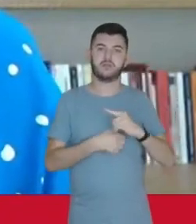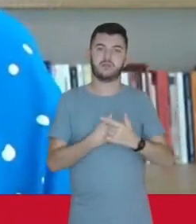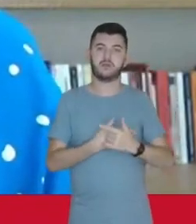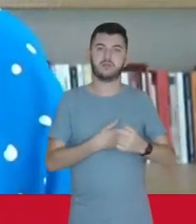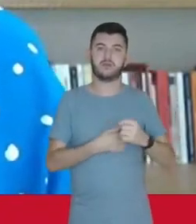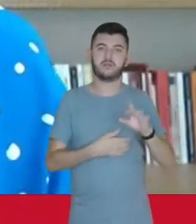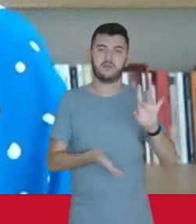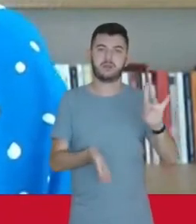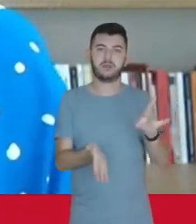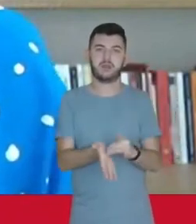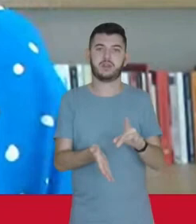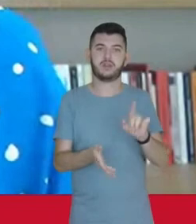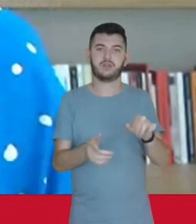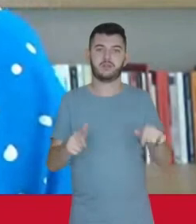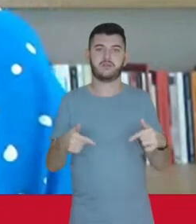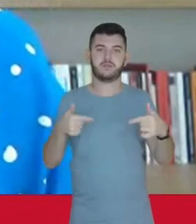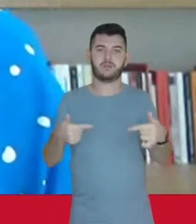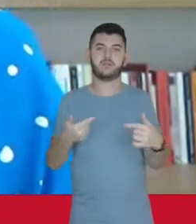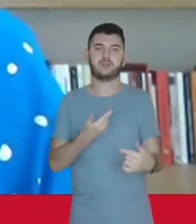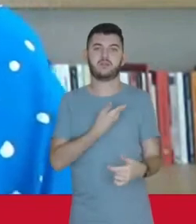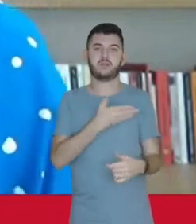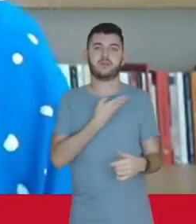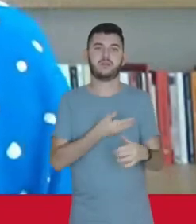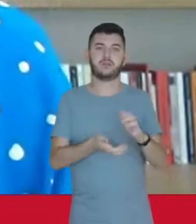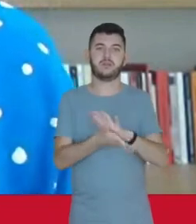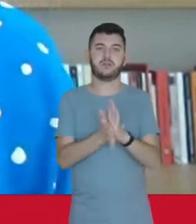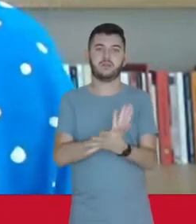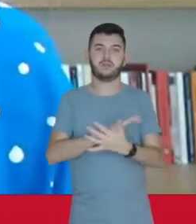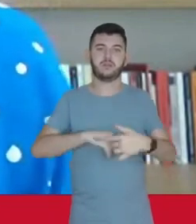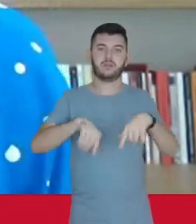às exclusões, dentre elas a múltipla